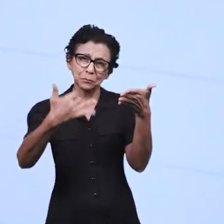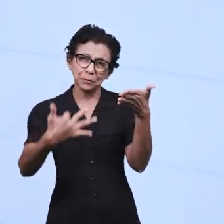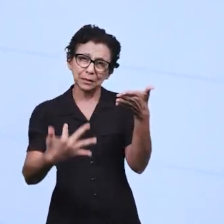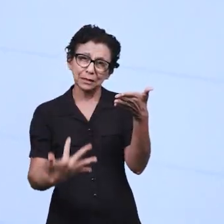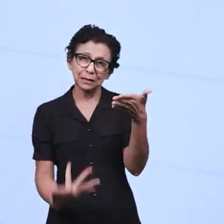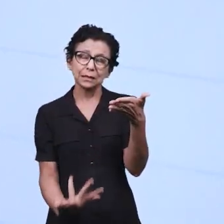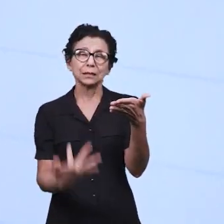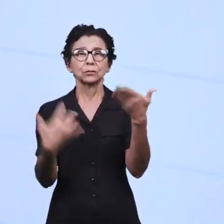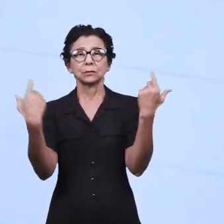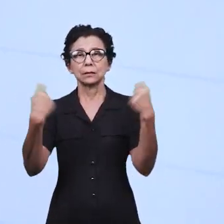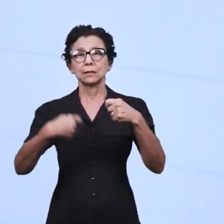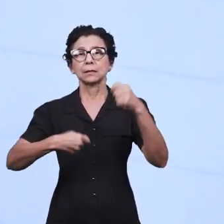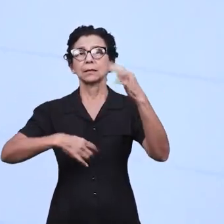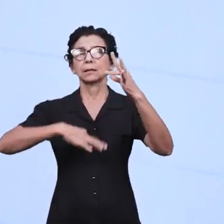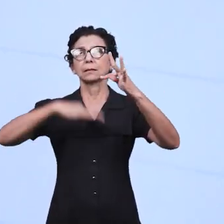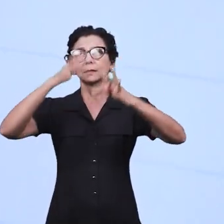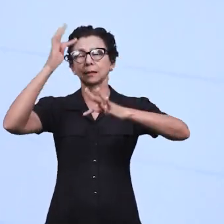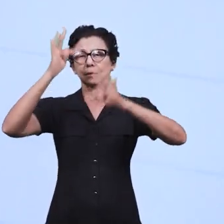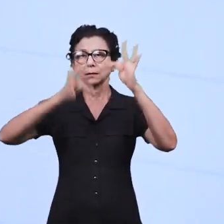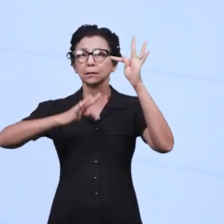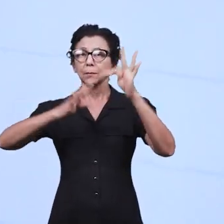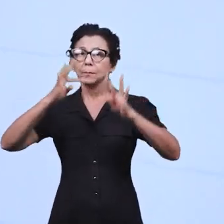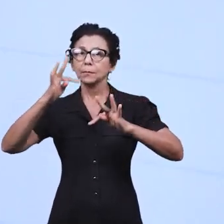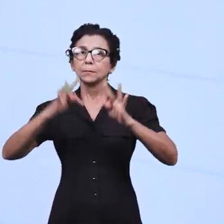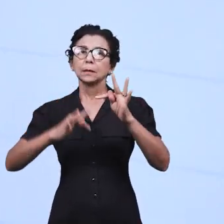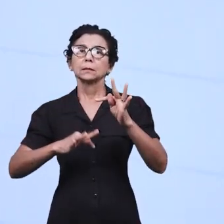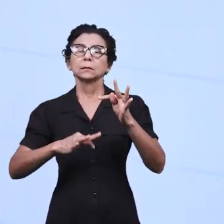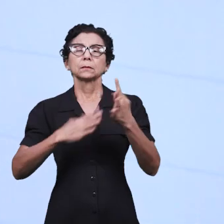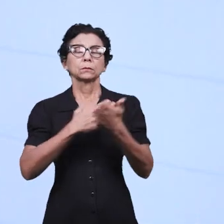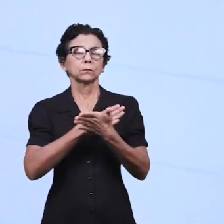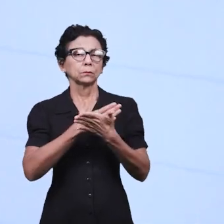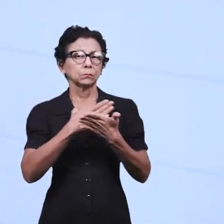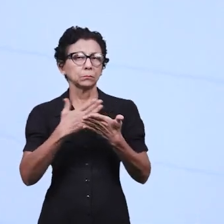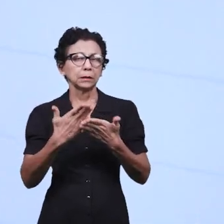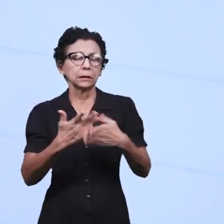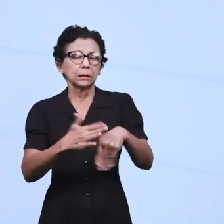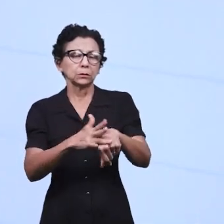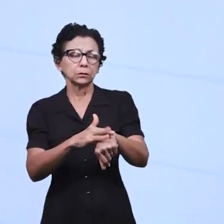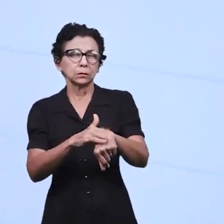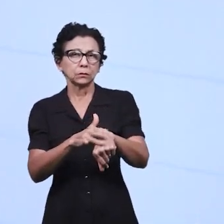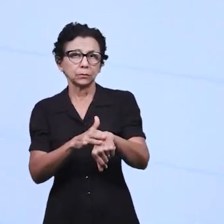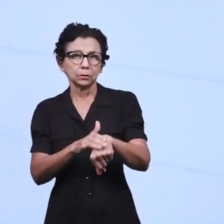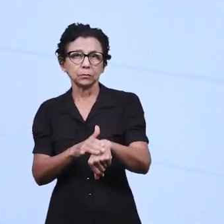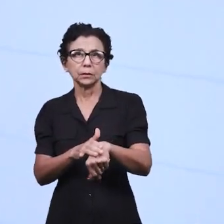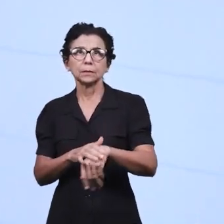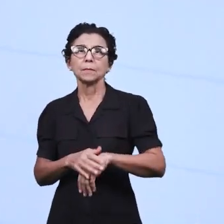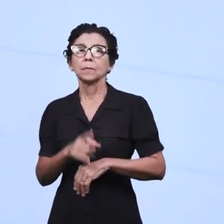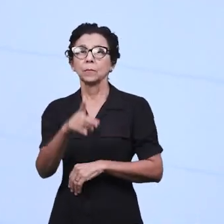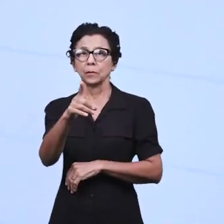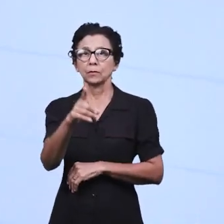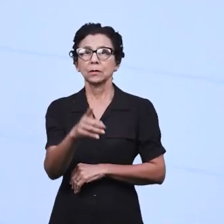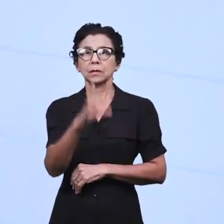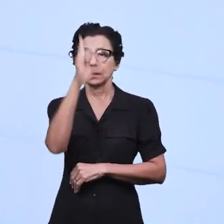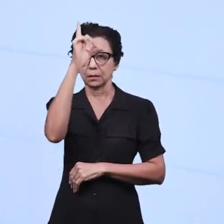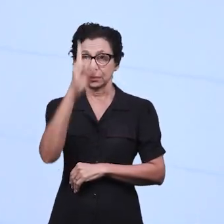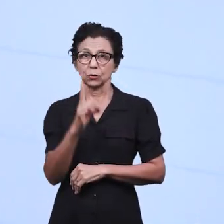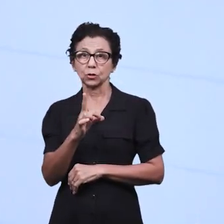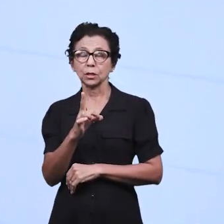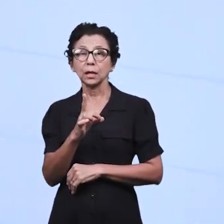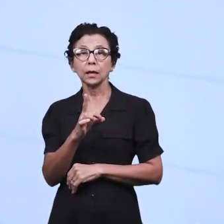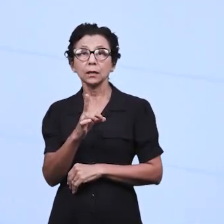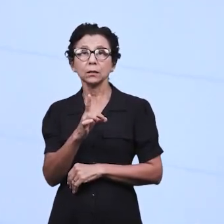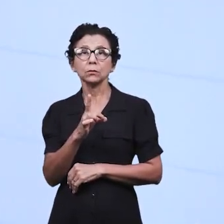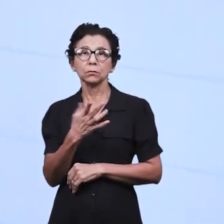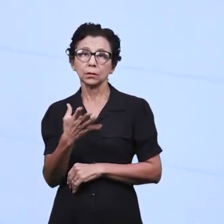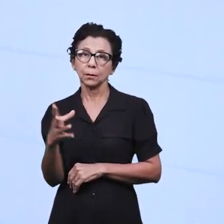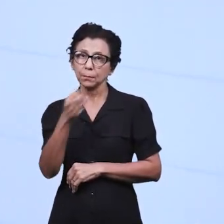da necessidade do tratamento, do início, né, da enfermidade, para que você faça jus a alguns direitos que você